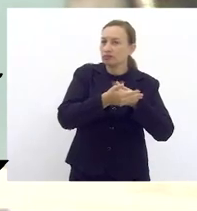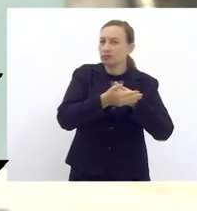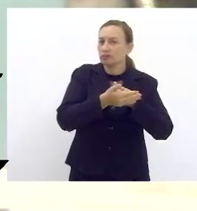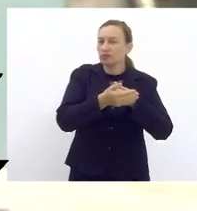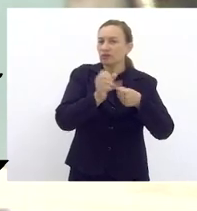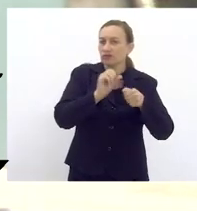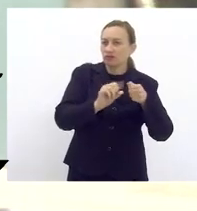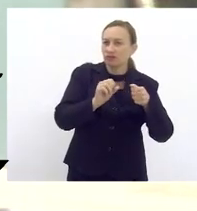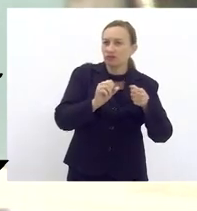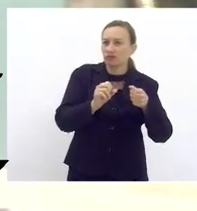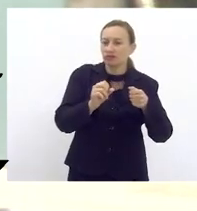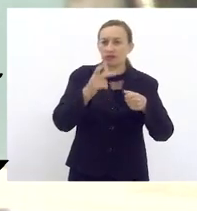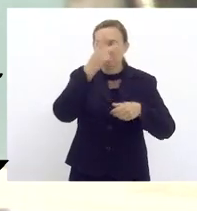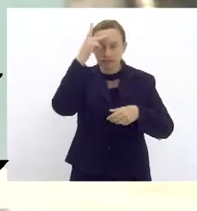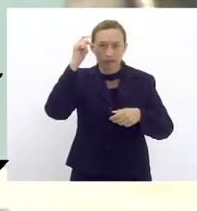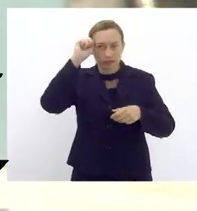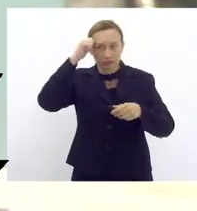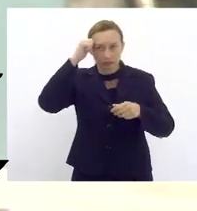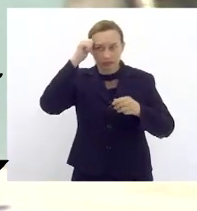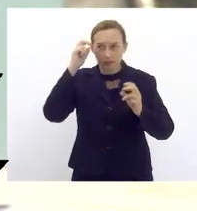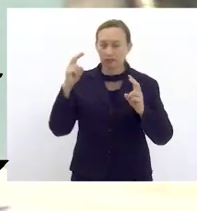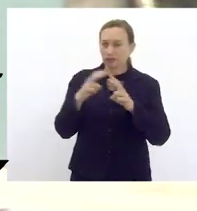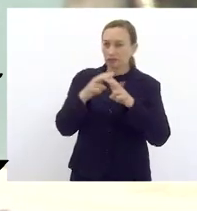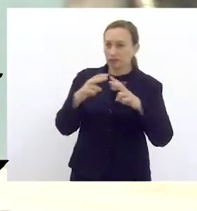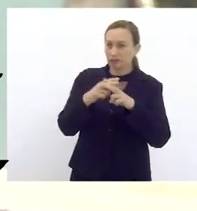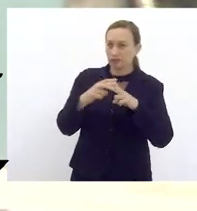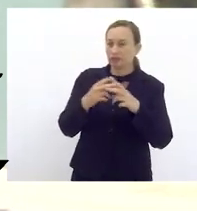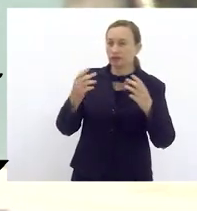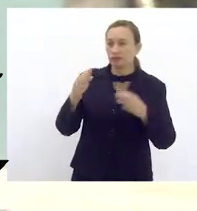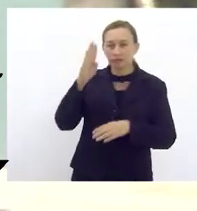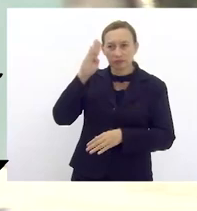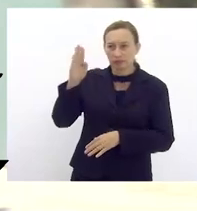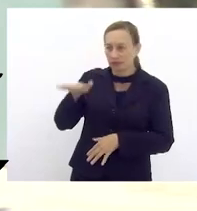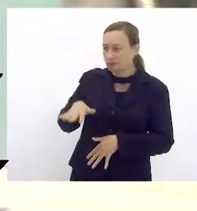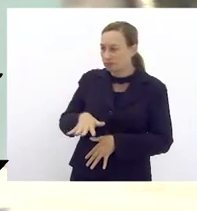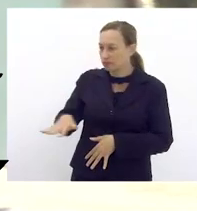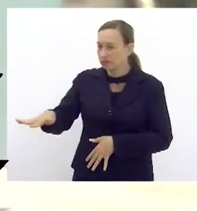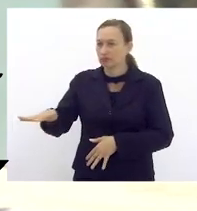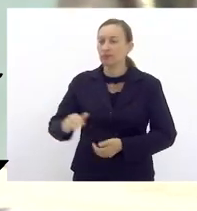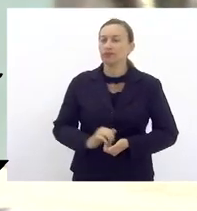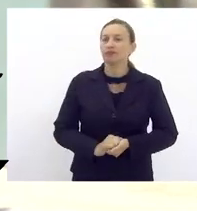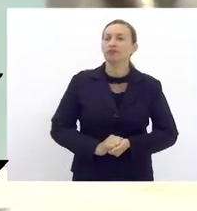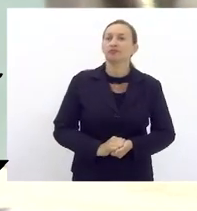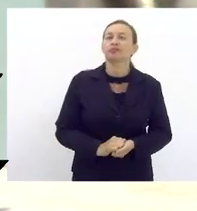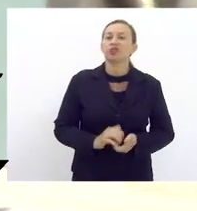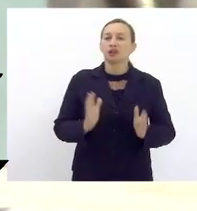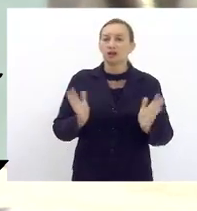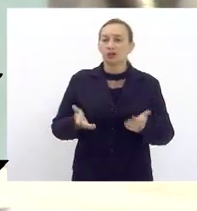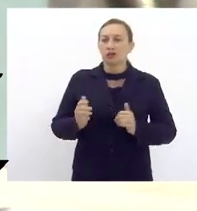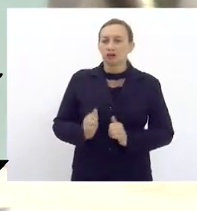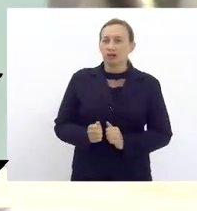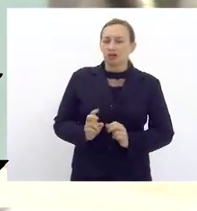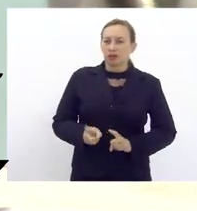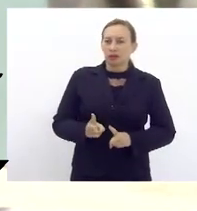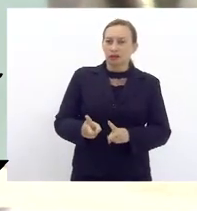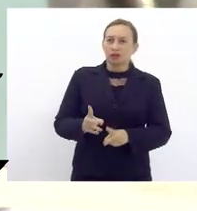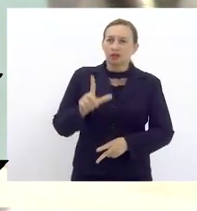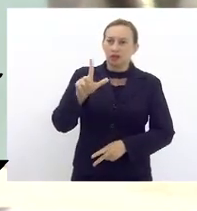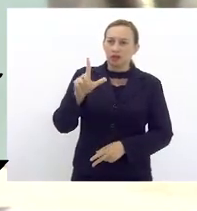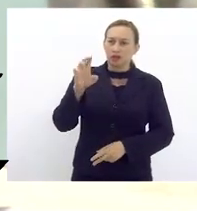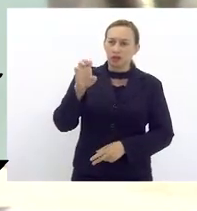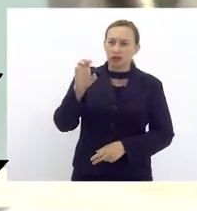Principalmente nos Espaços periféricos Muito obrigado pela sua presença pela sua fala vamos dar aqui a sequência o Leonardo